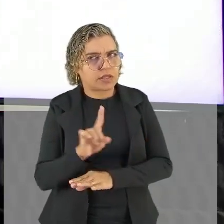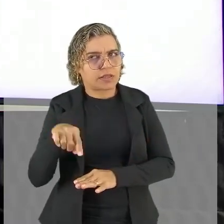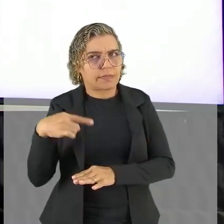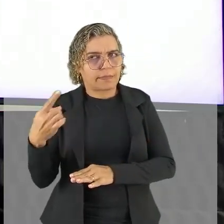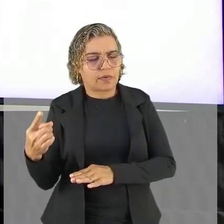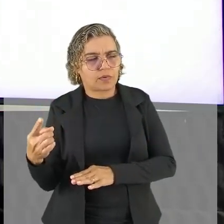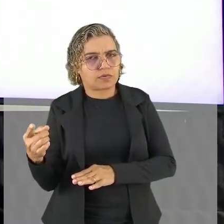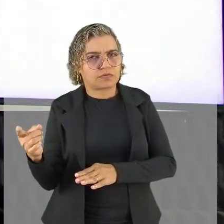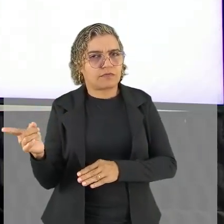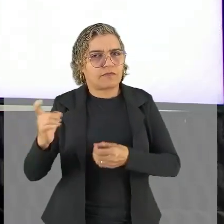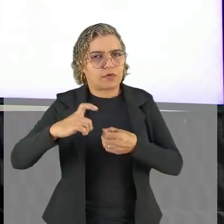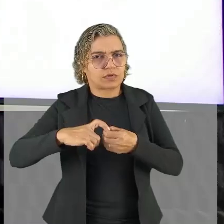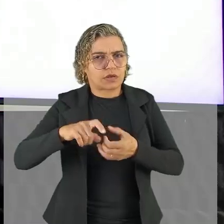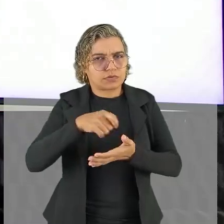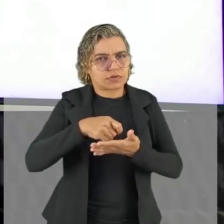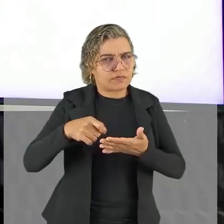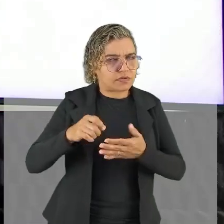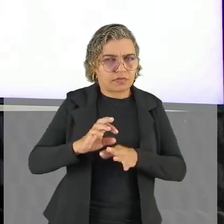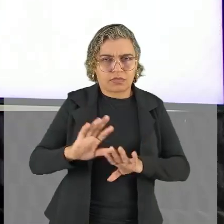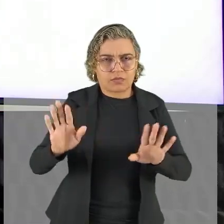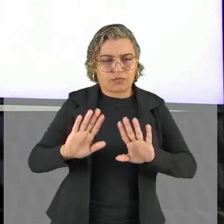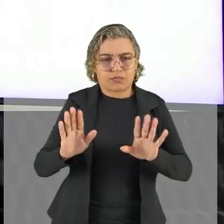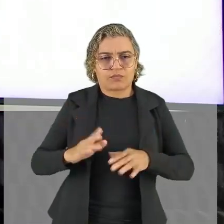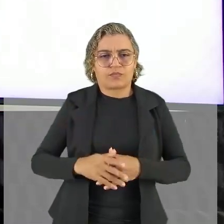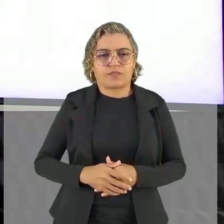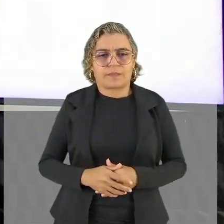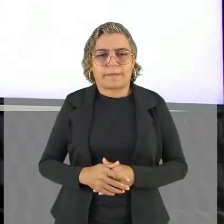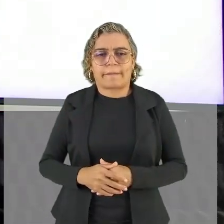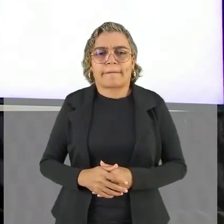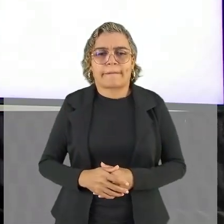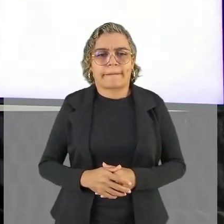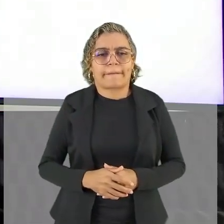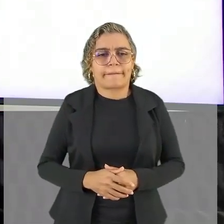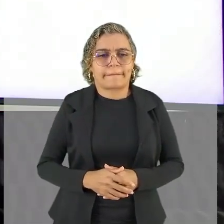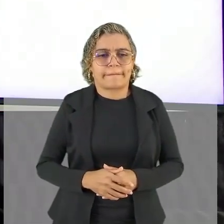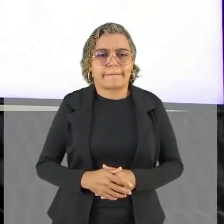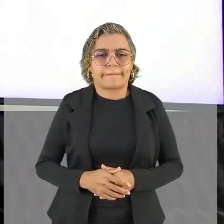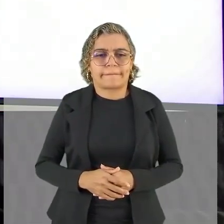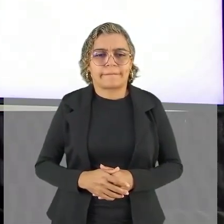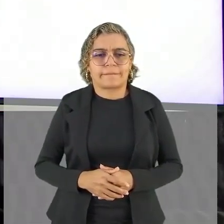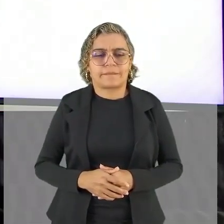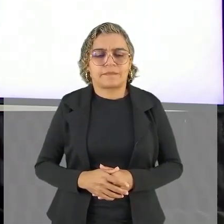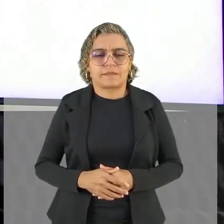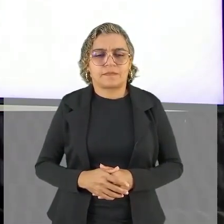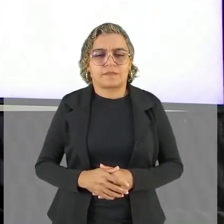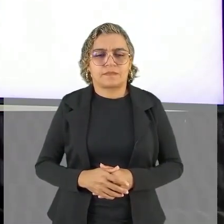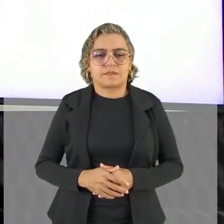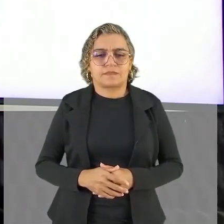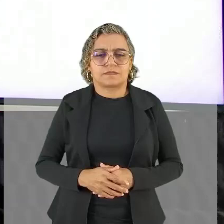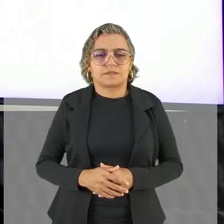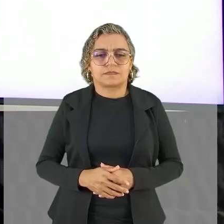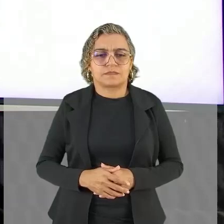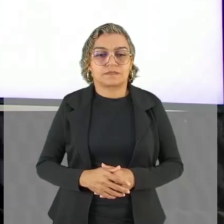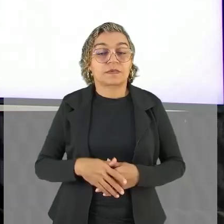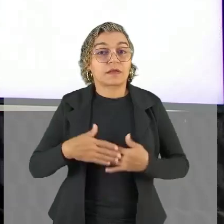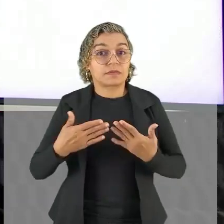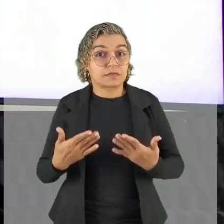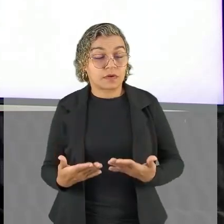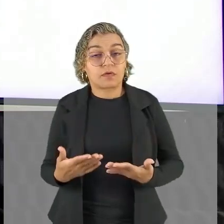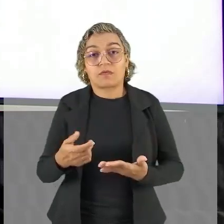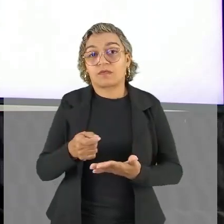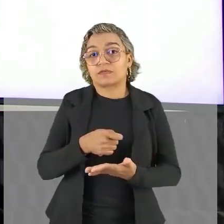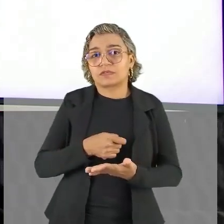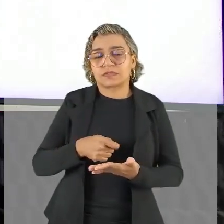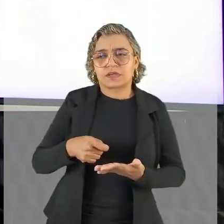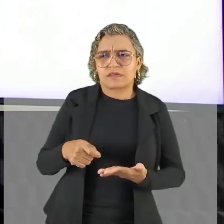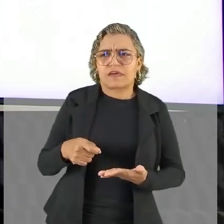volta. Não adules o poema. Oh, meu Deus, aceita-o. Então eu vou escrever, não tem